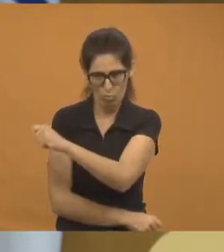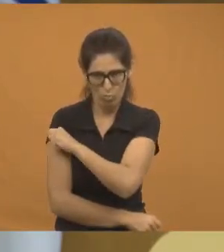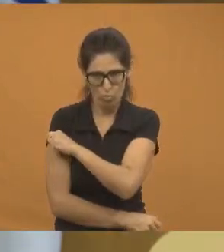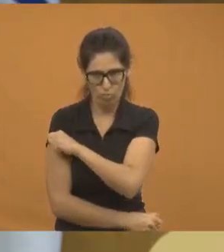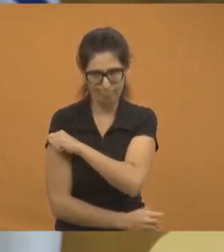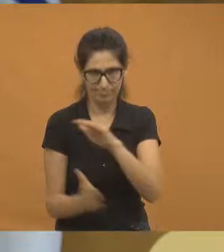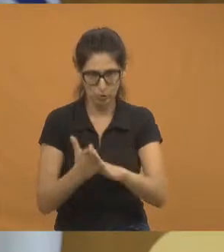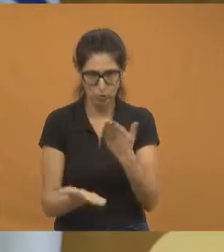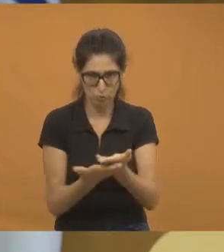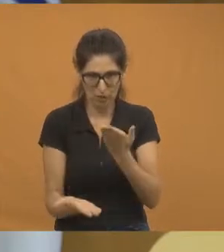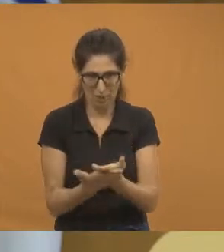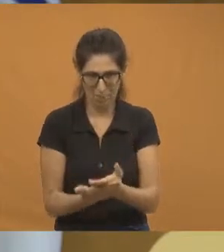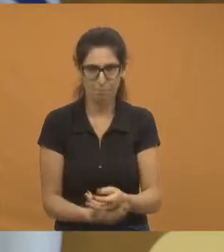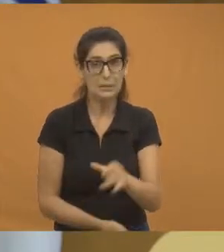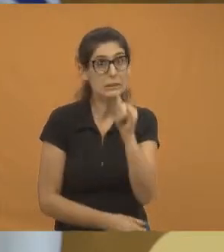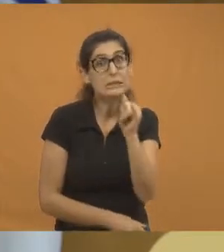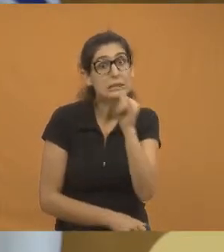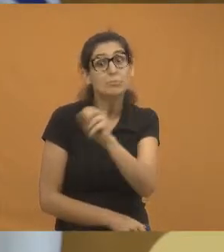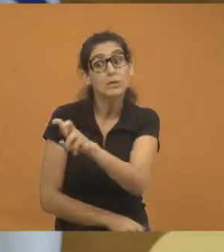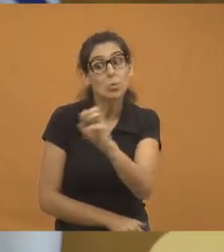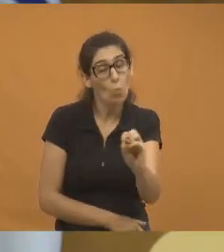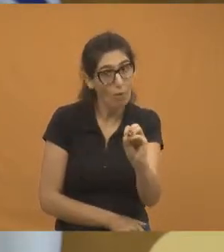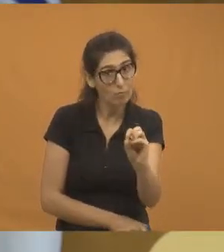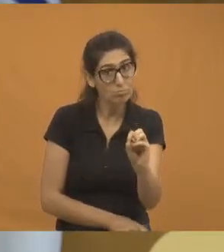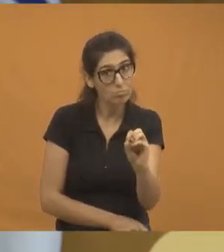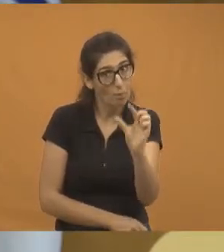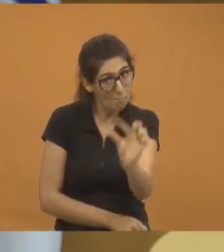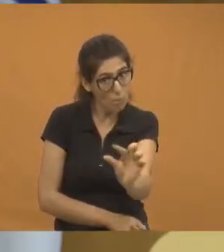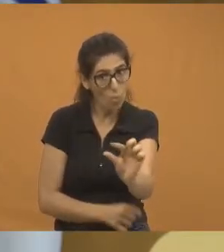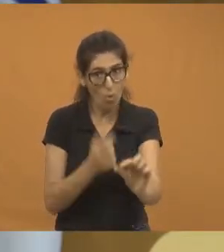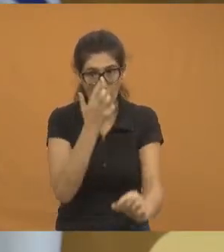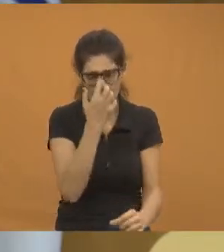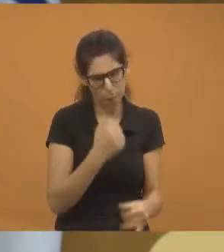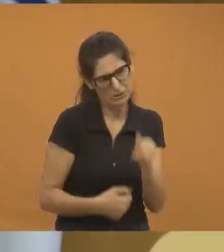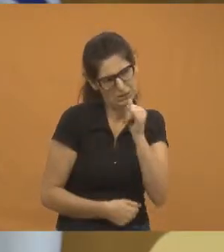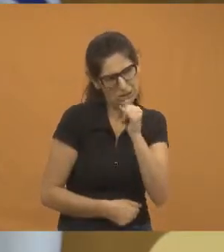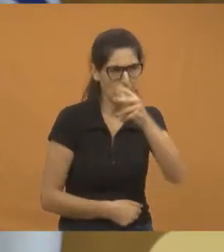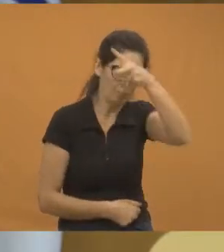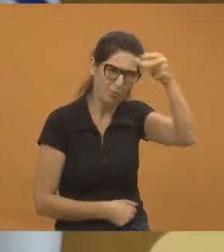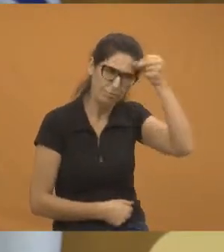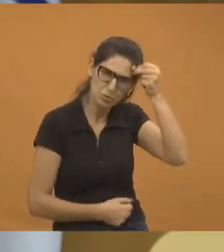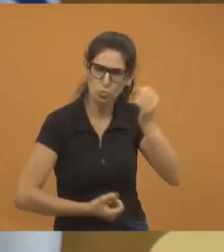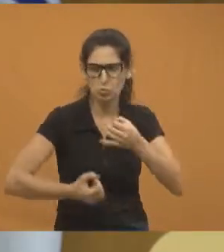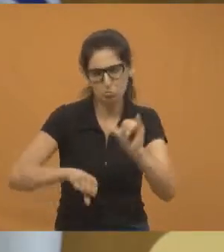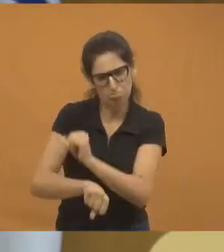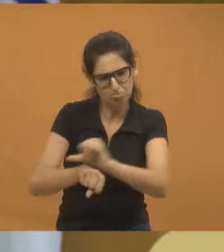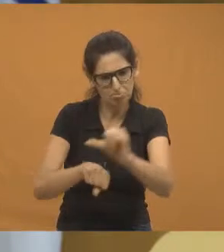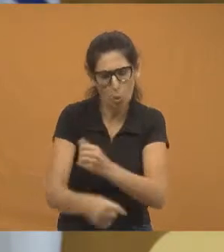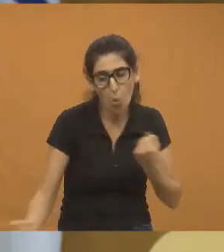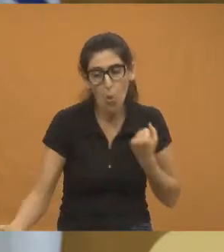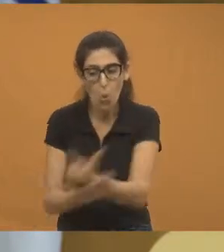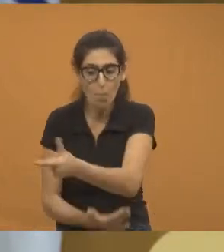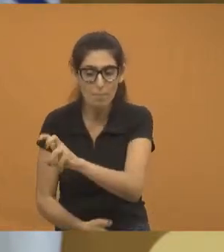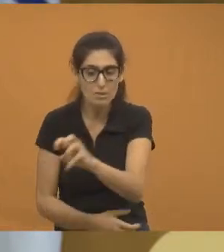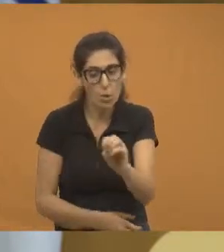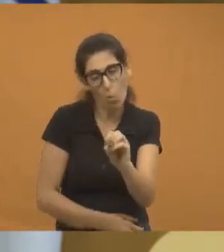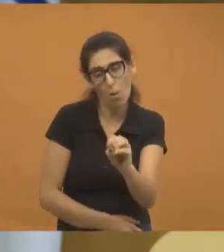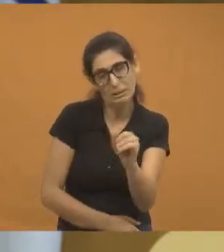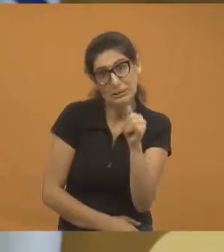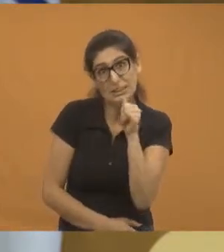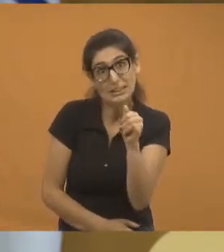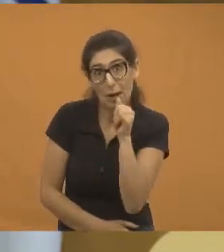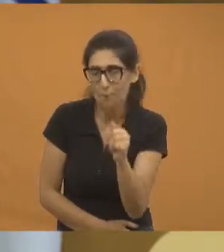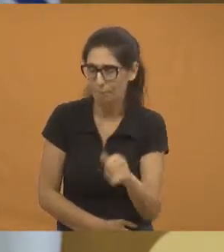pequena então o que a gente tem que fazer compras separadamente o uniforme 3 50 agora se passar